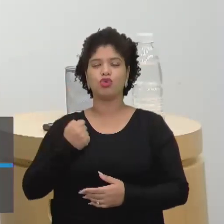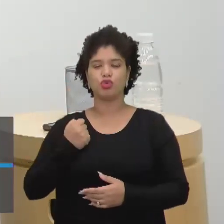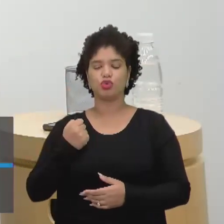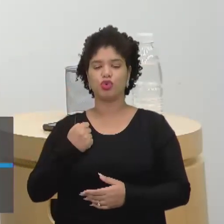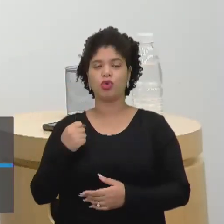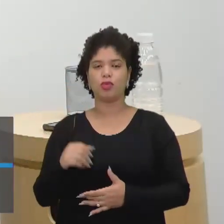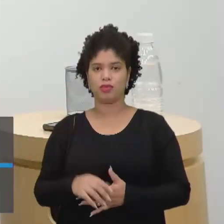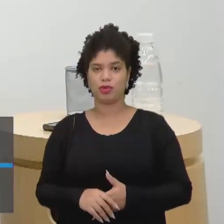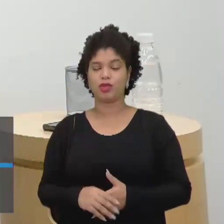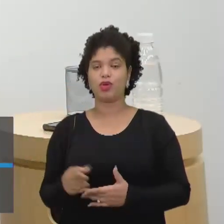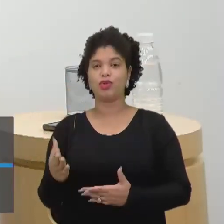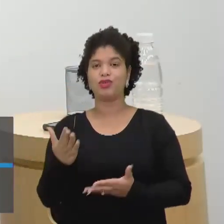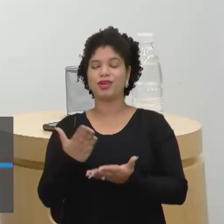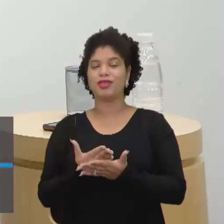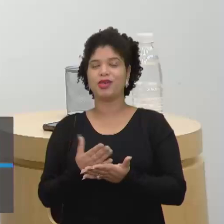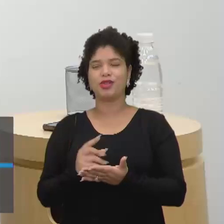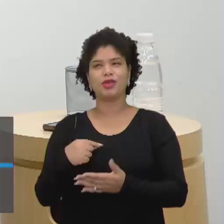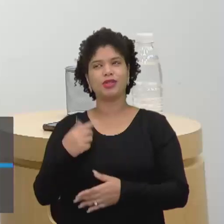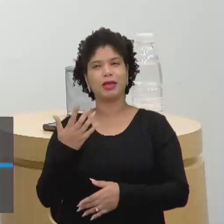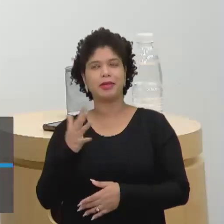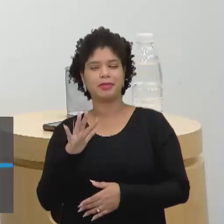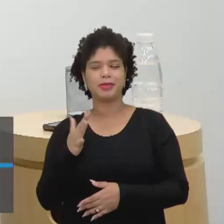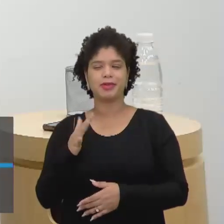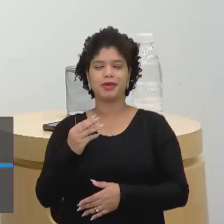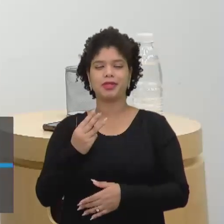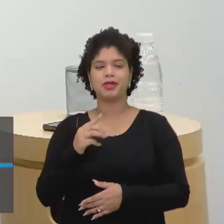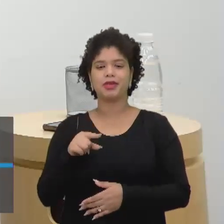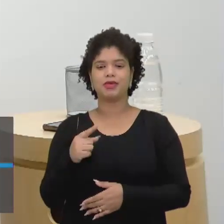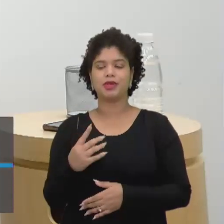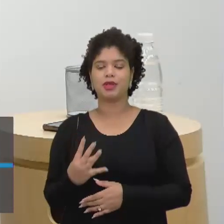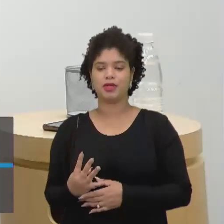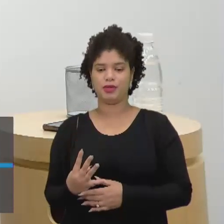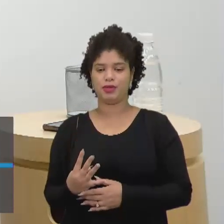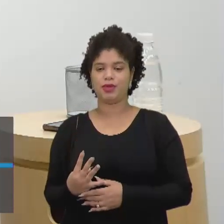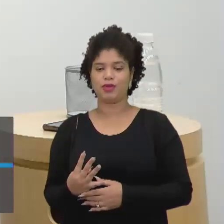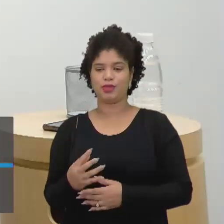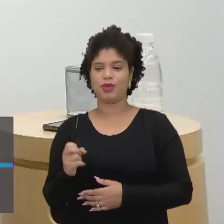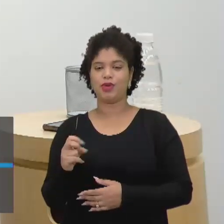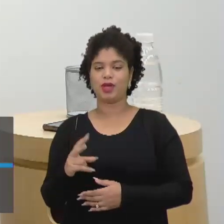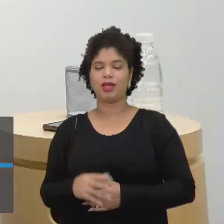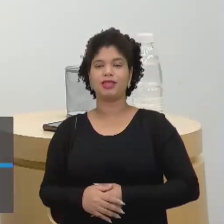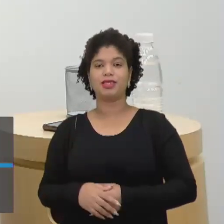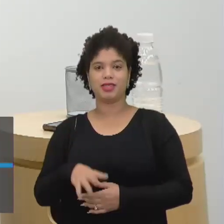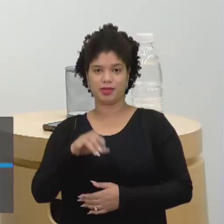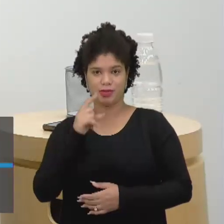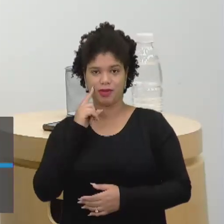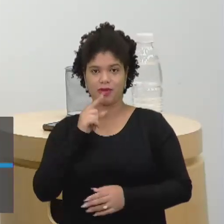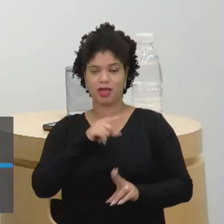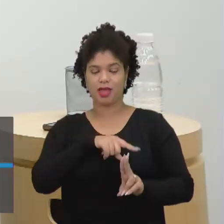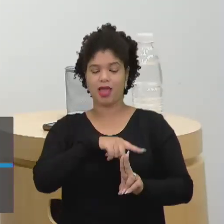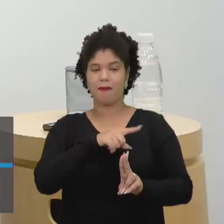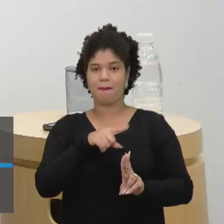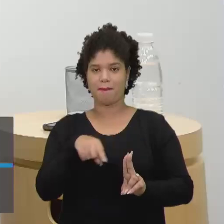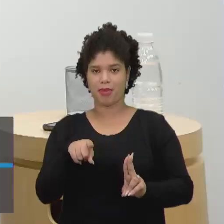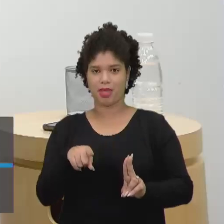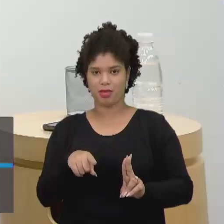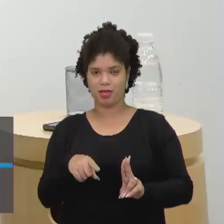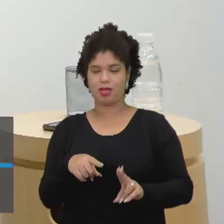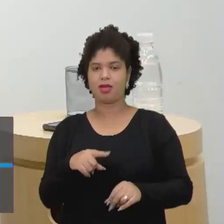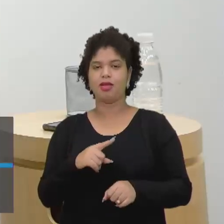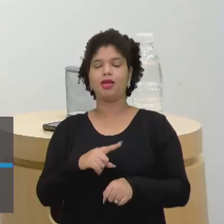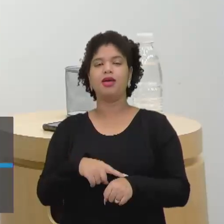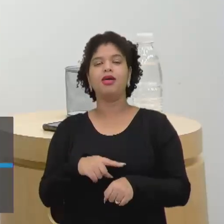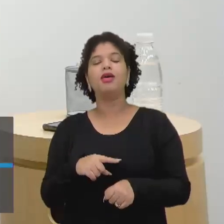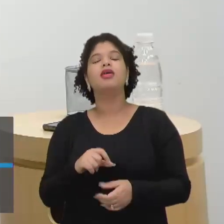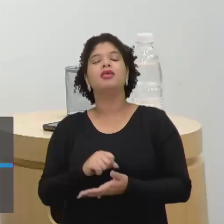vai usar na aula de hoje a aproximação para 3,14, tá bom? Então, onde apareceu o π, na hora que a gente vai fazer exercício, a